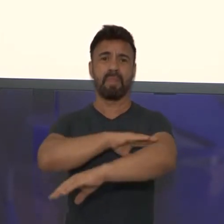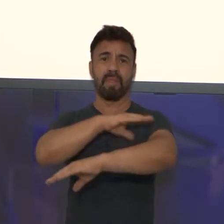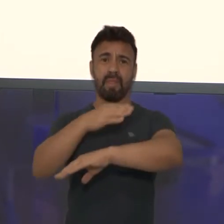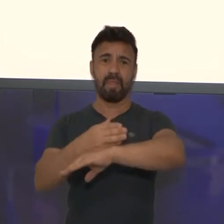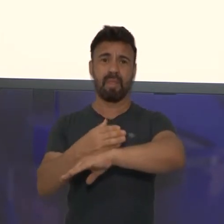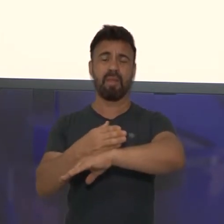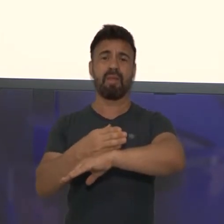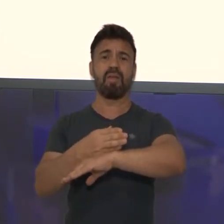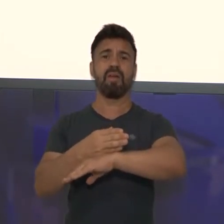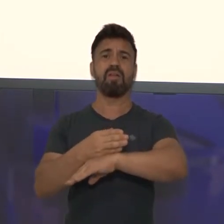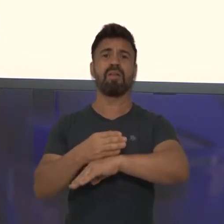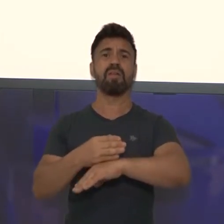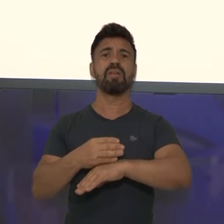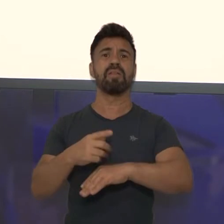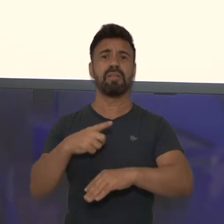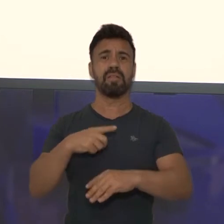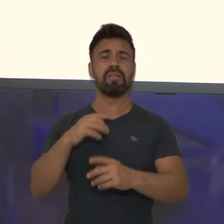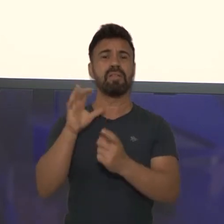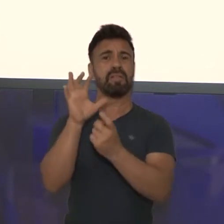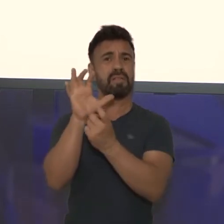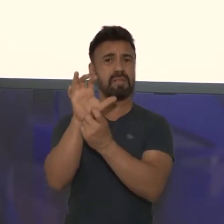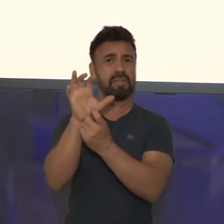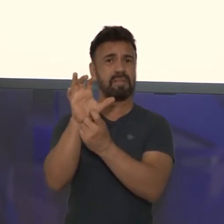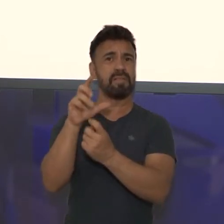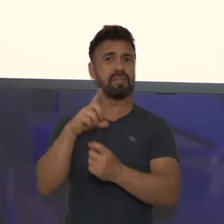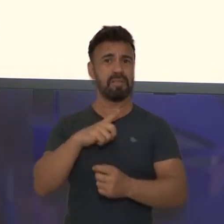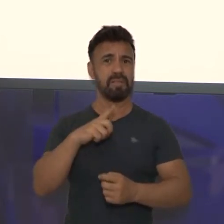Bom Jesus, presente no São Francisco, no